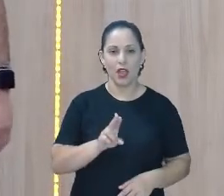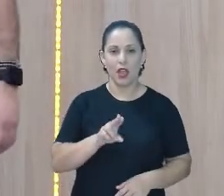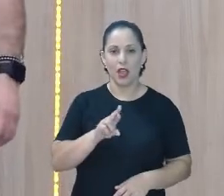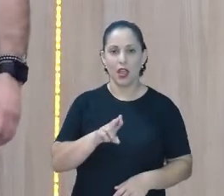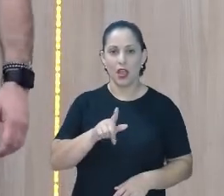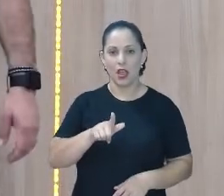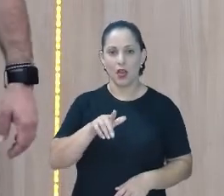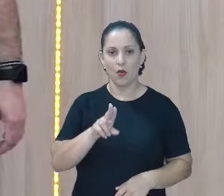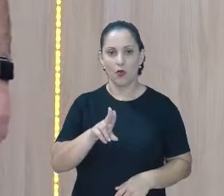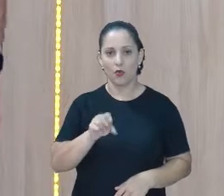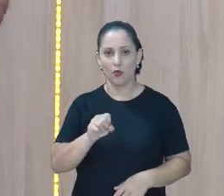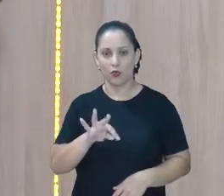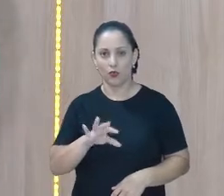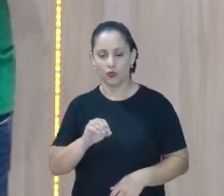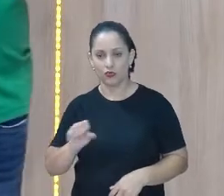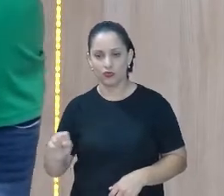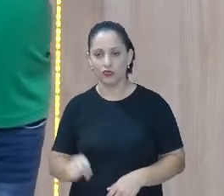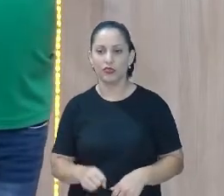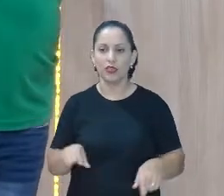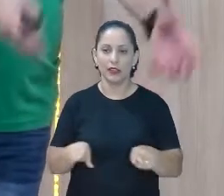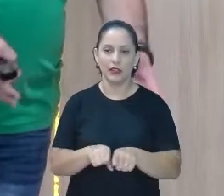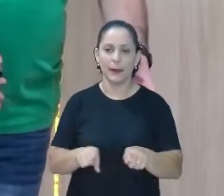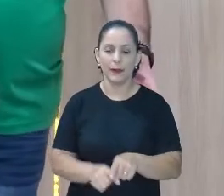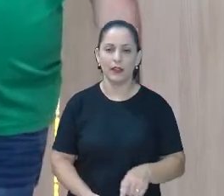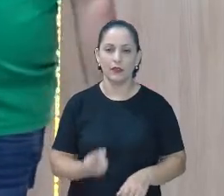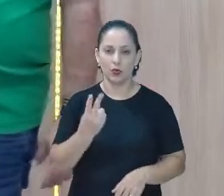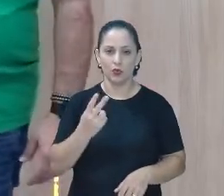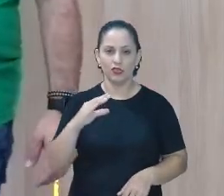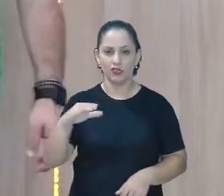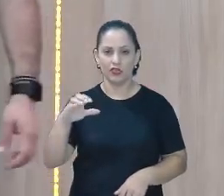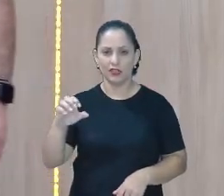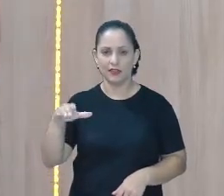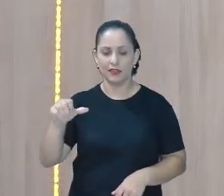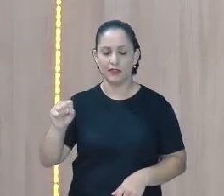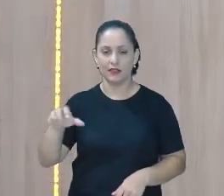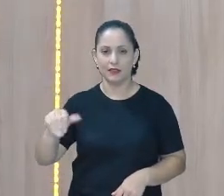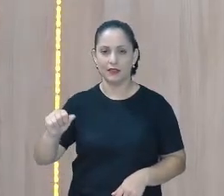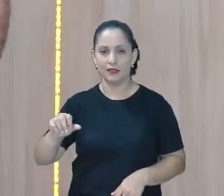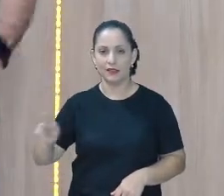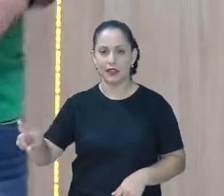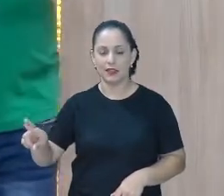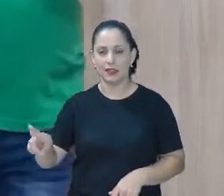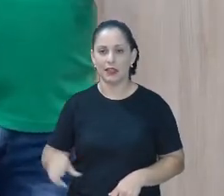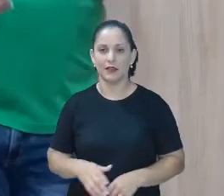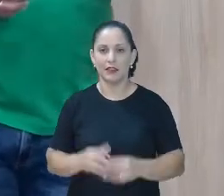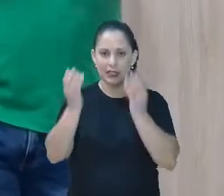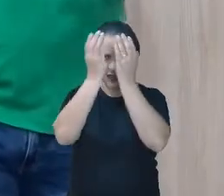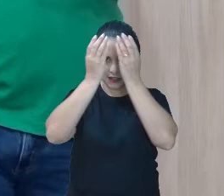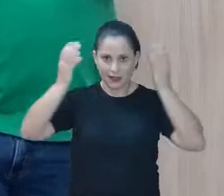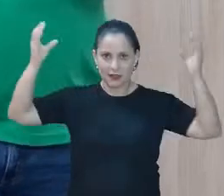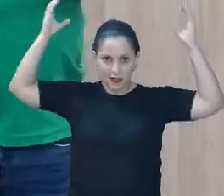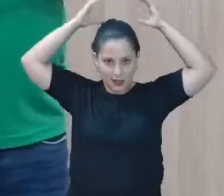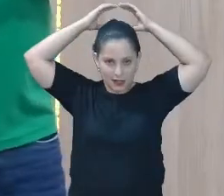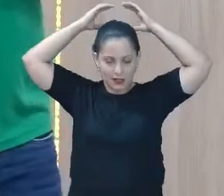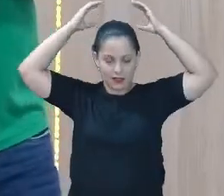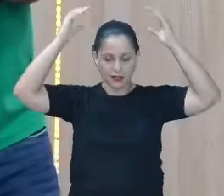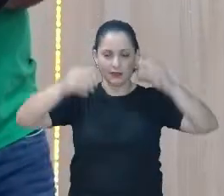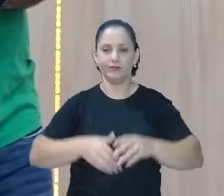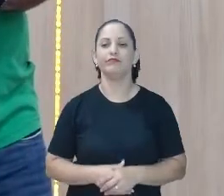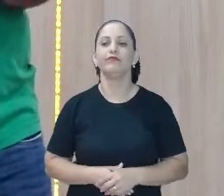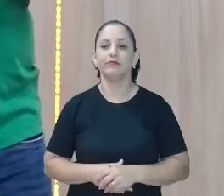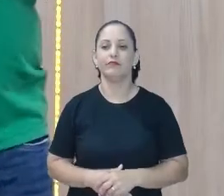Césares, ou seja, 2 generais, né, do exército e 2 líderes, né, que tinham um caráter ali